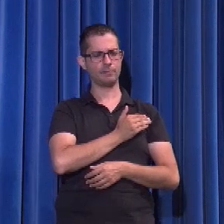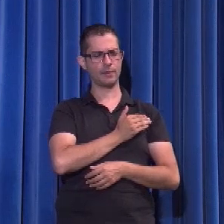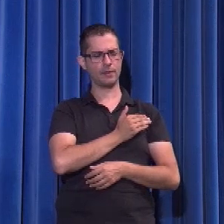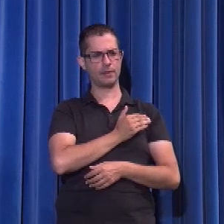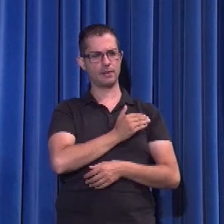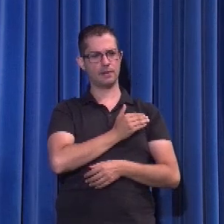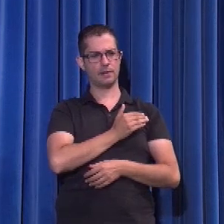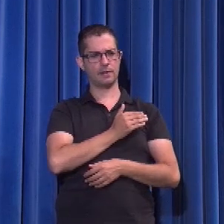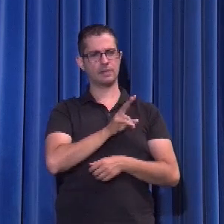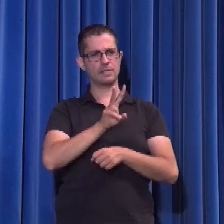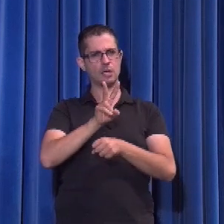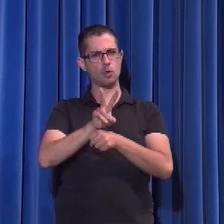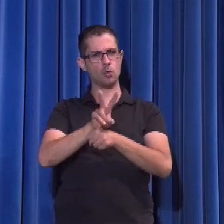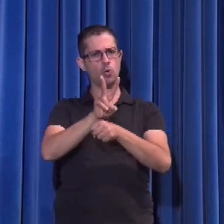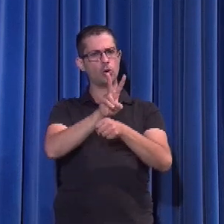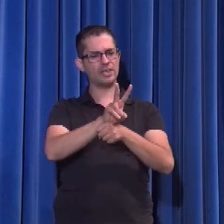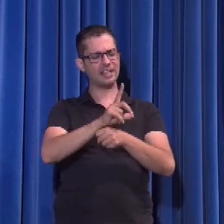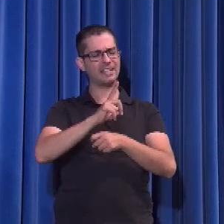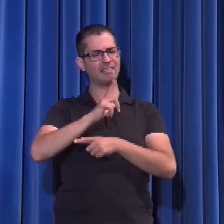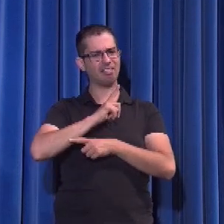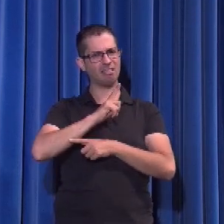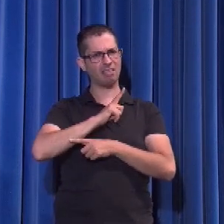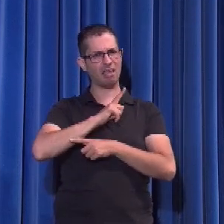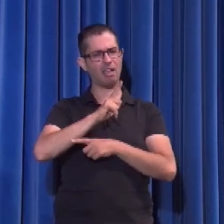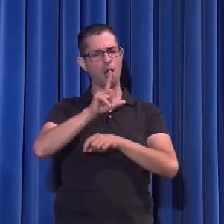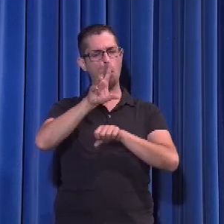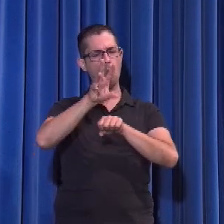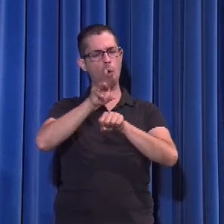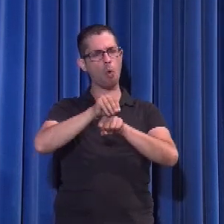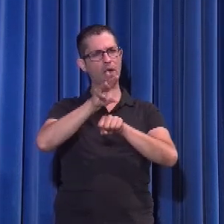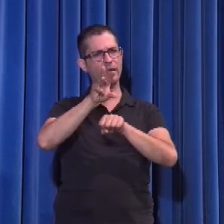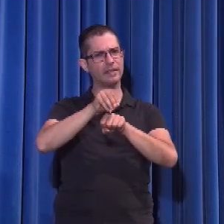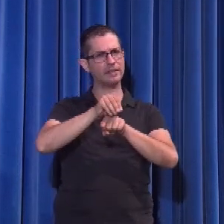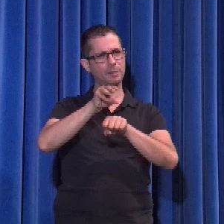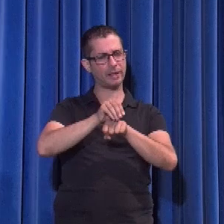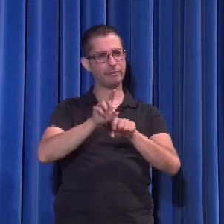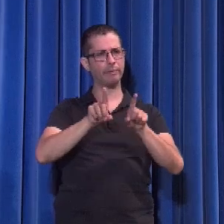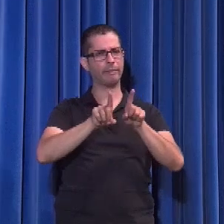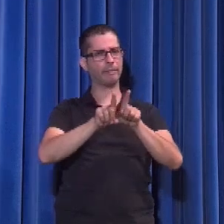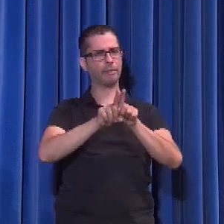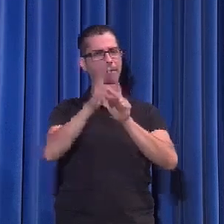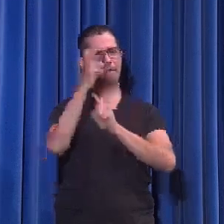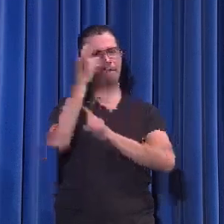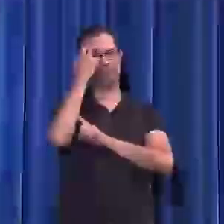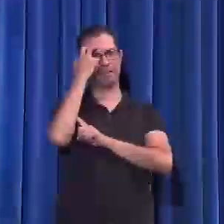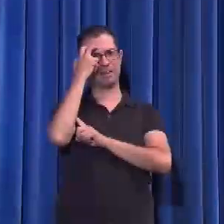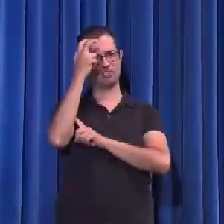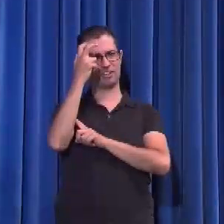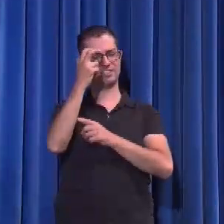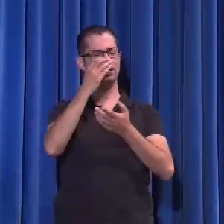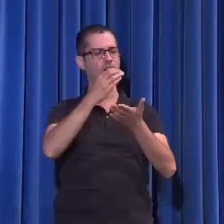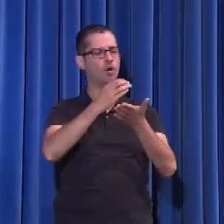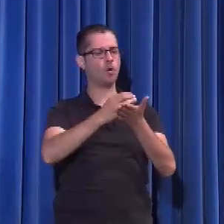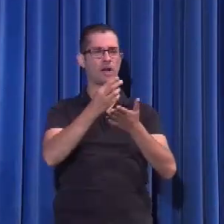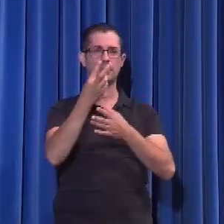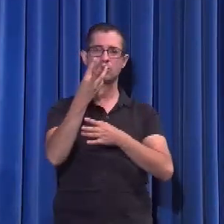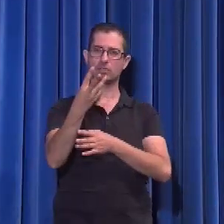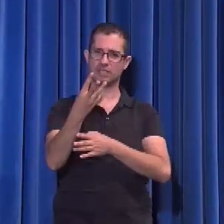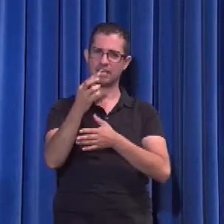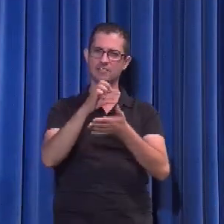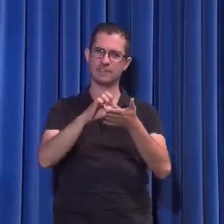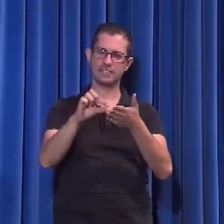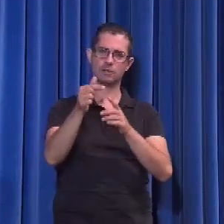apacentem com conhecimento e com inteligência. O capítulo 3 ainda, no versículo